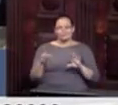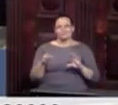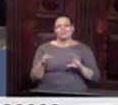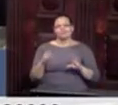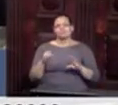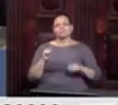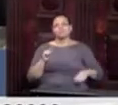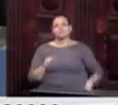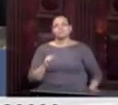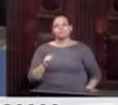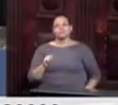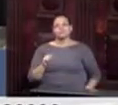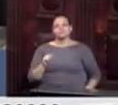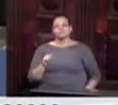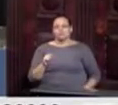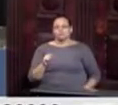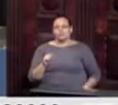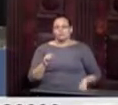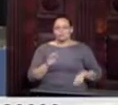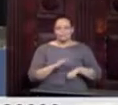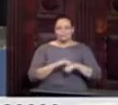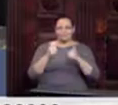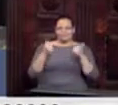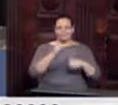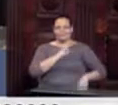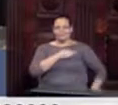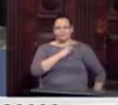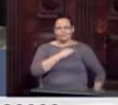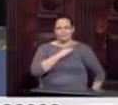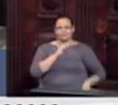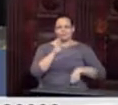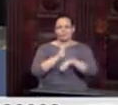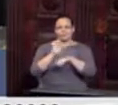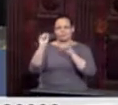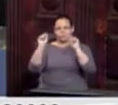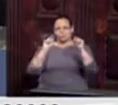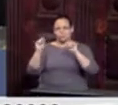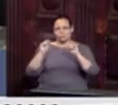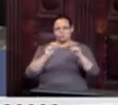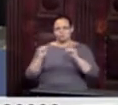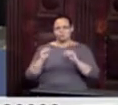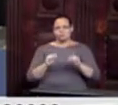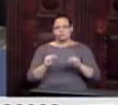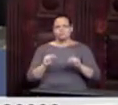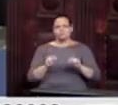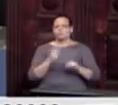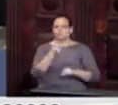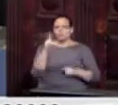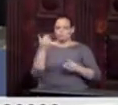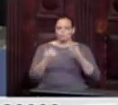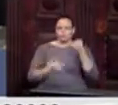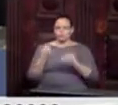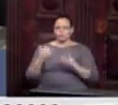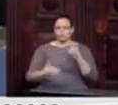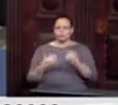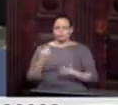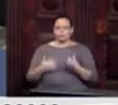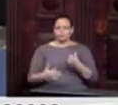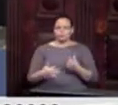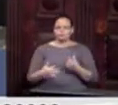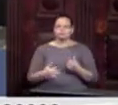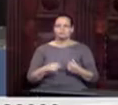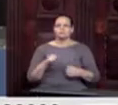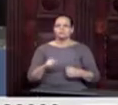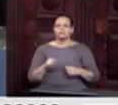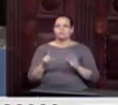institui o regime de recuperação fiscal dos estados do Distrito Federal e da outras providências.